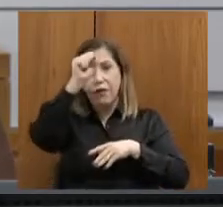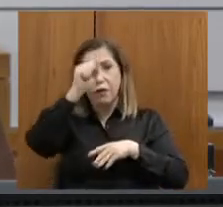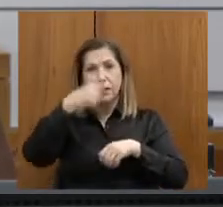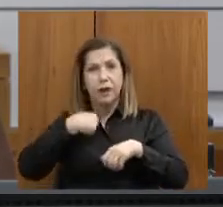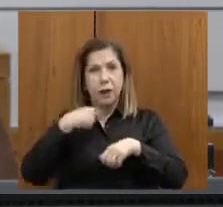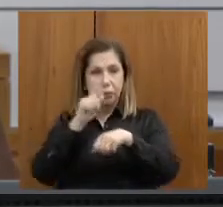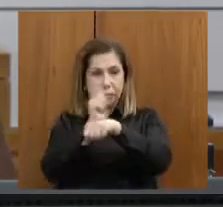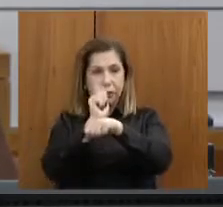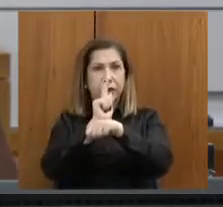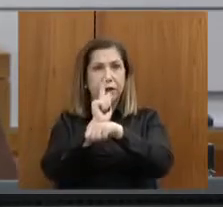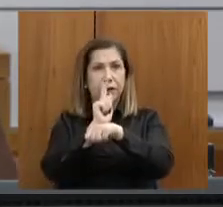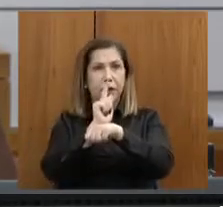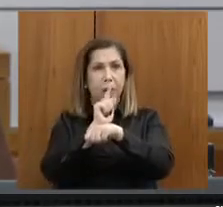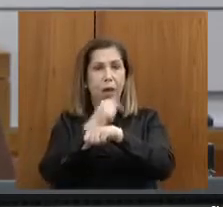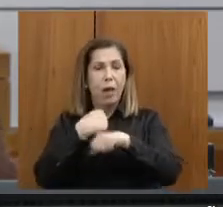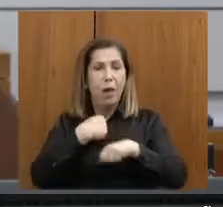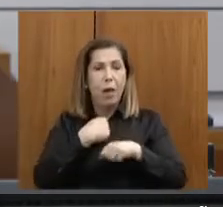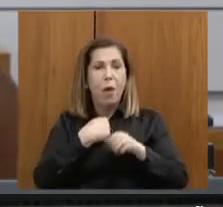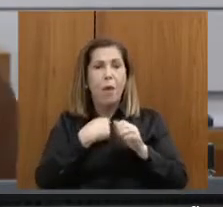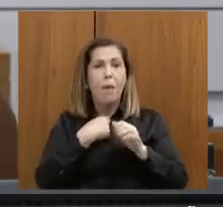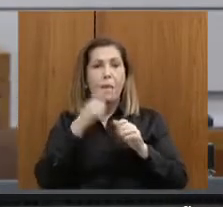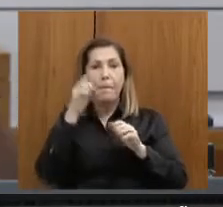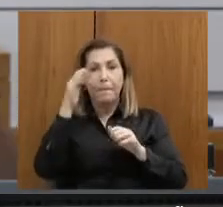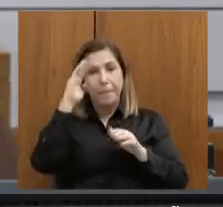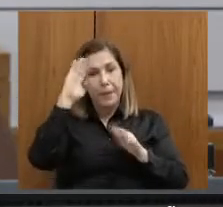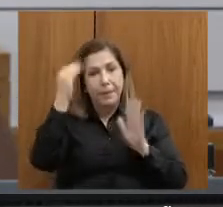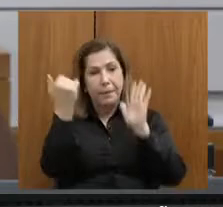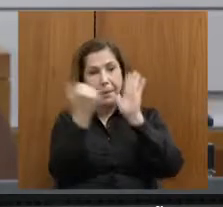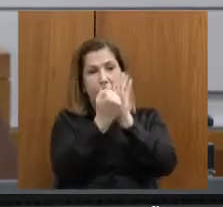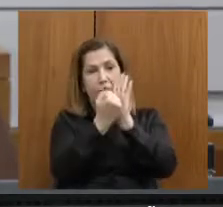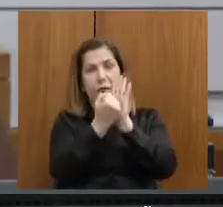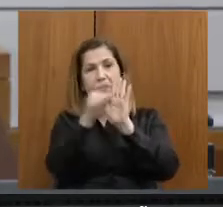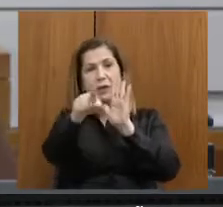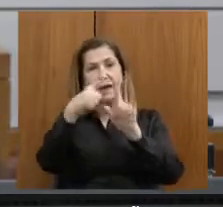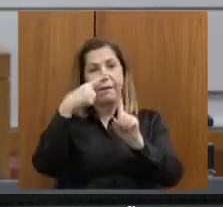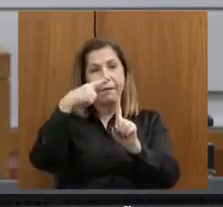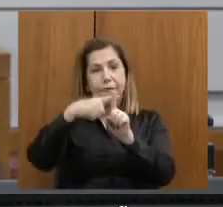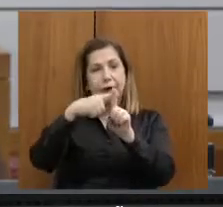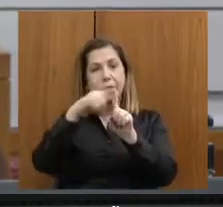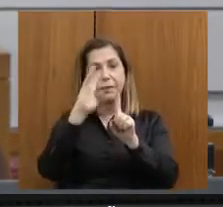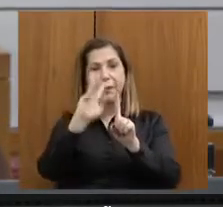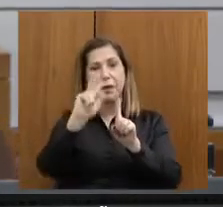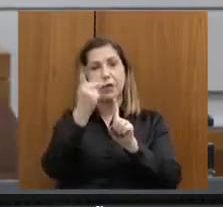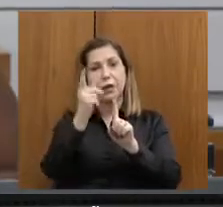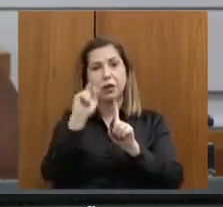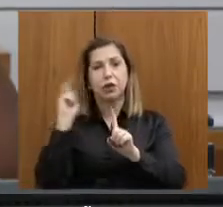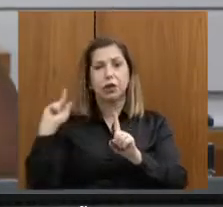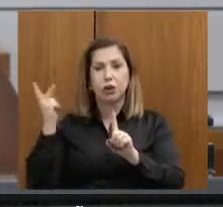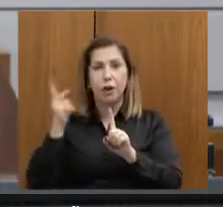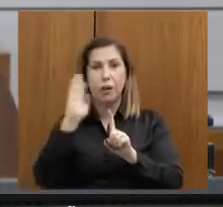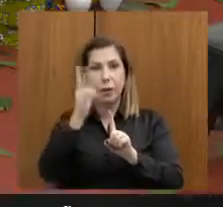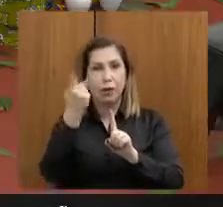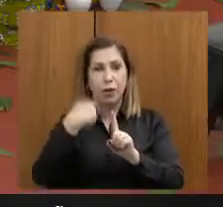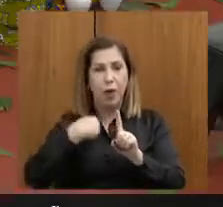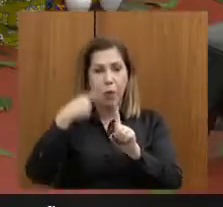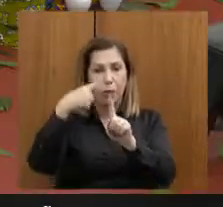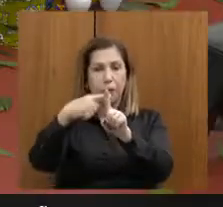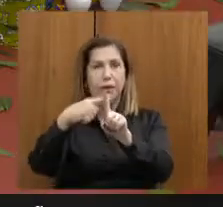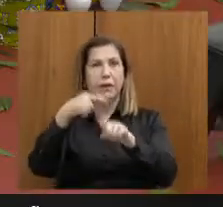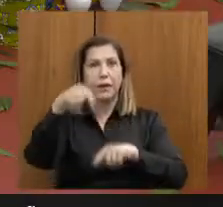minha gestão termine eu seja uma marca pela força de vocês positiva na história de Belo Horizonte Muito obrigado a